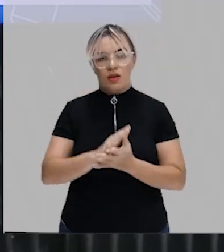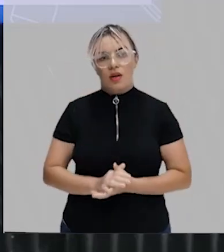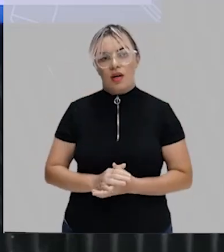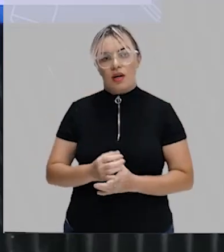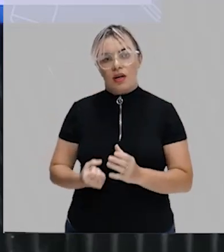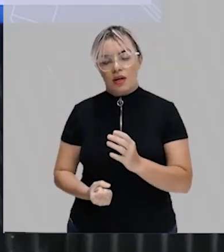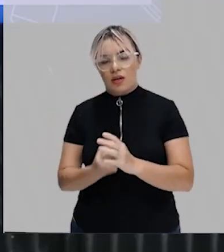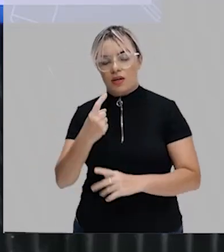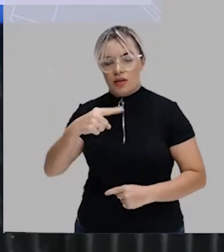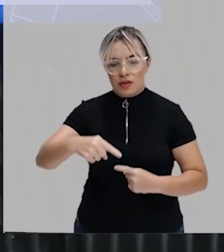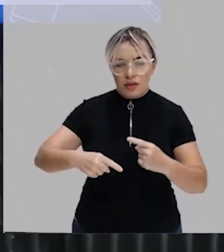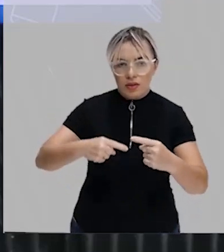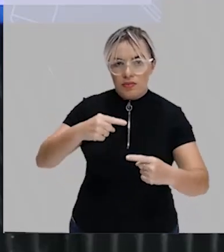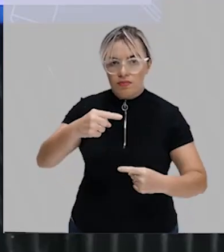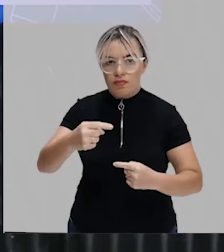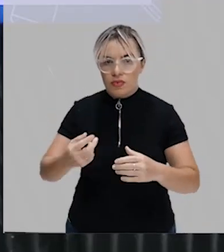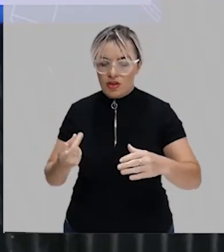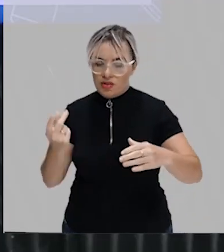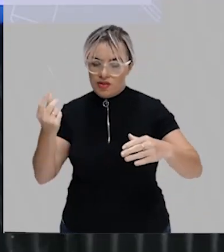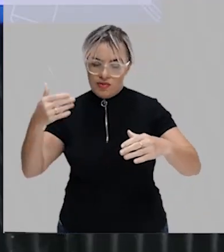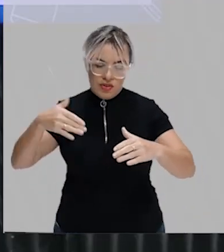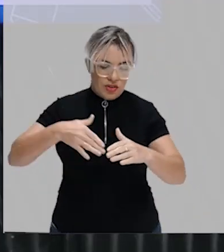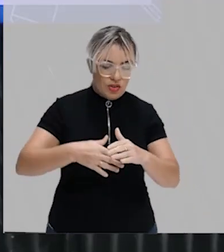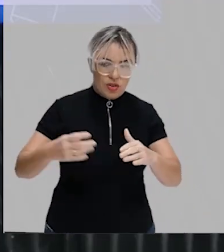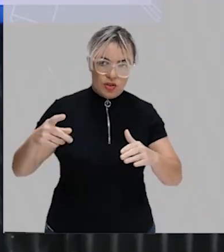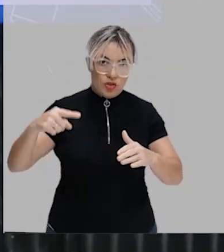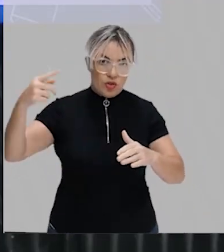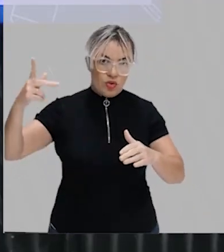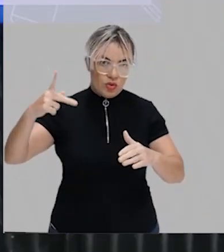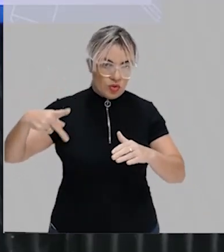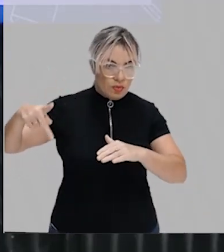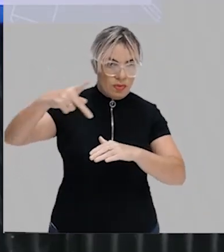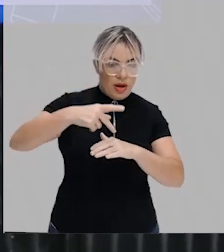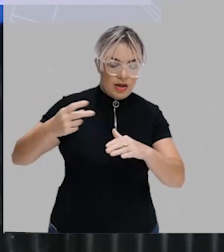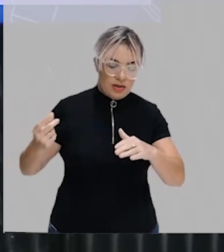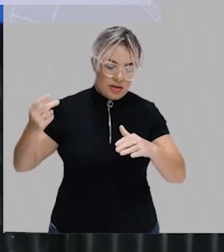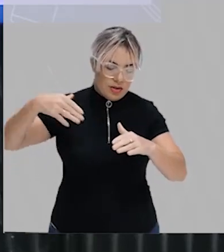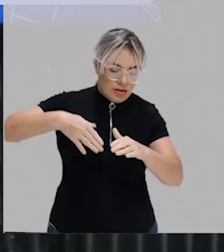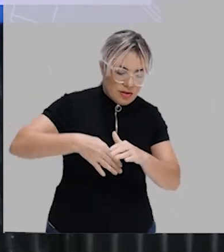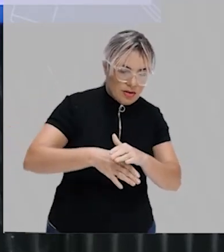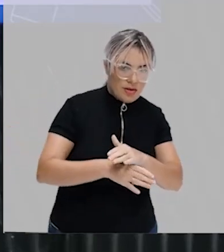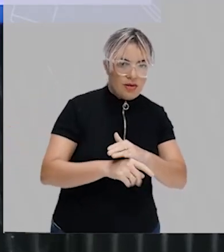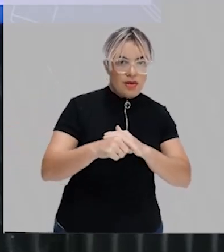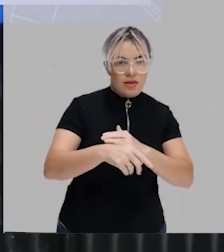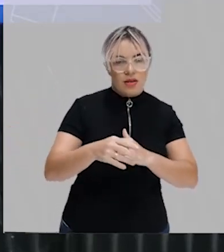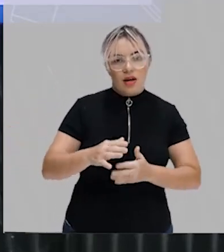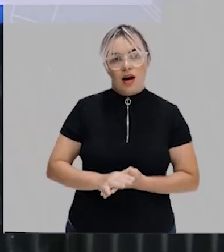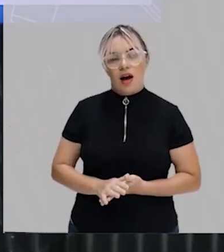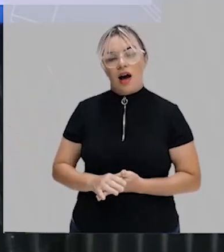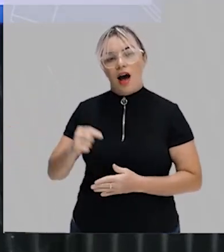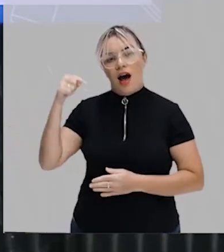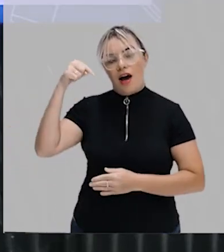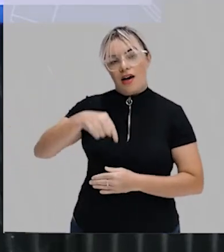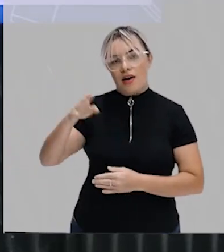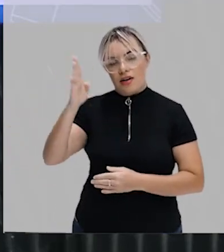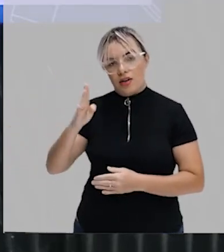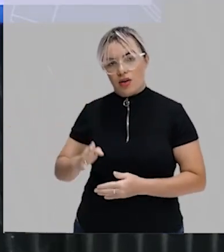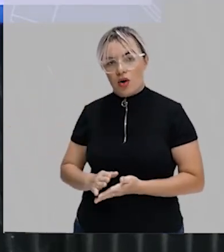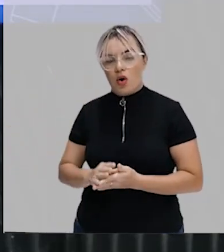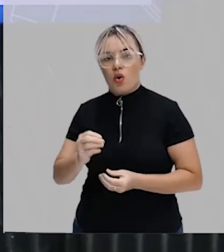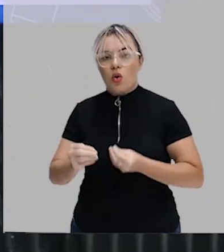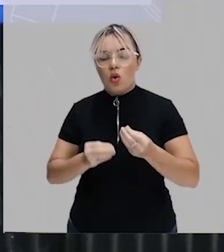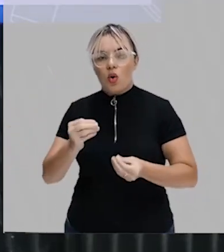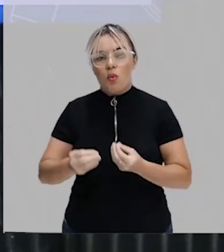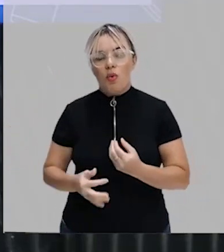produção, ela requer investimentos externos. Nós teremos credores flamengos,